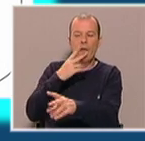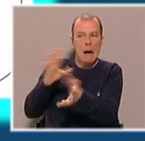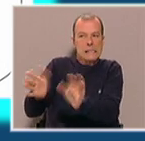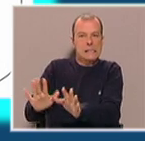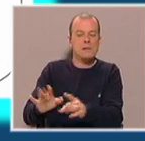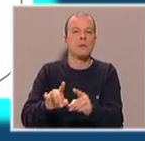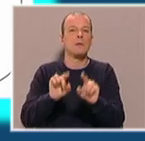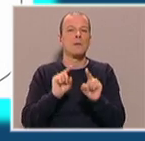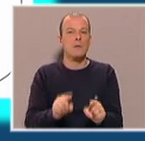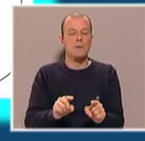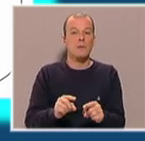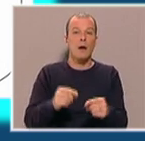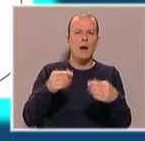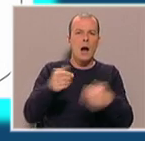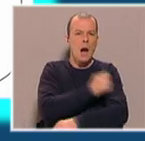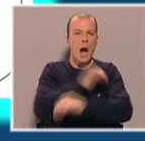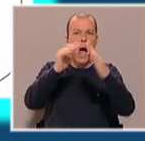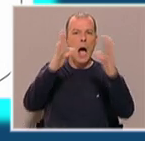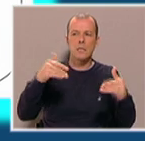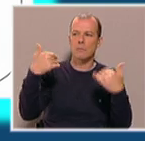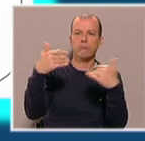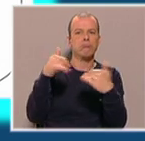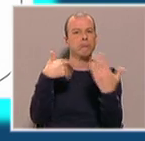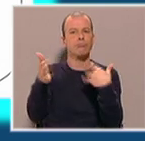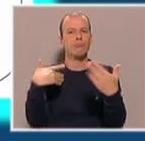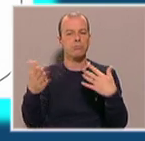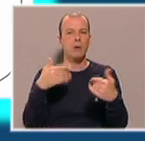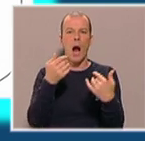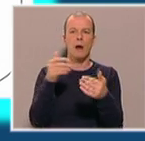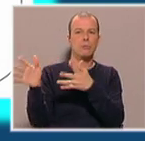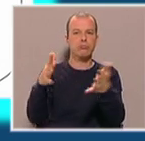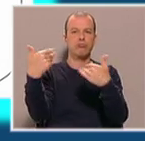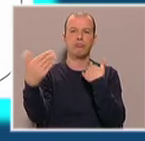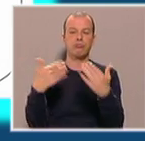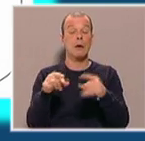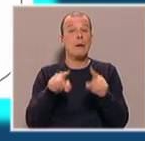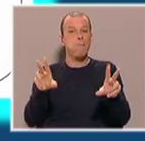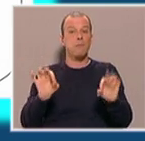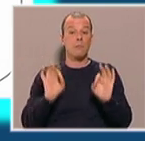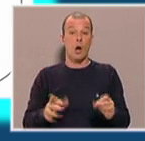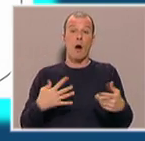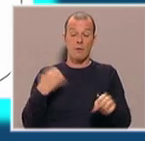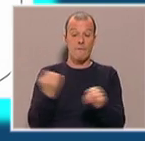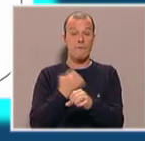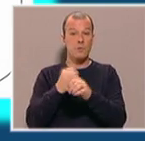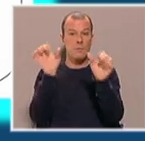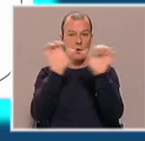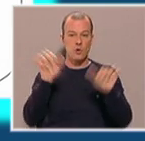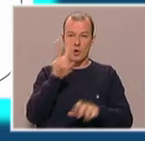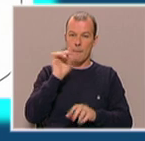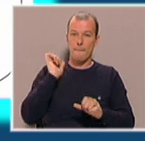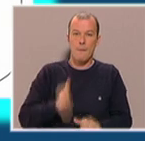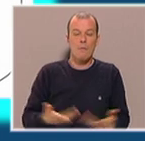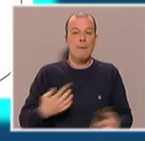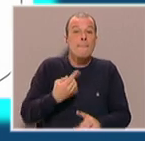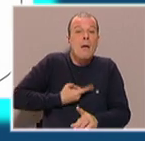por exemplo, arejar as casas, como já falámos, etc. Aqui, neste esquema, temos então, para o bom funcionamento do meu sistema respiratório, eu